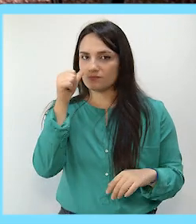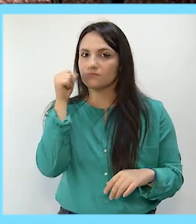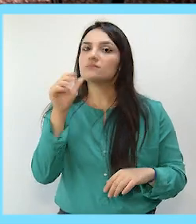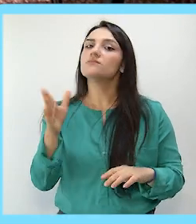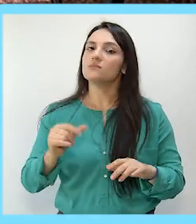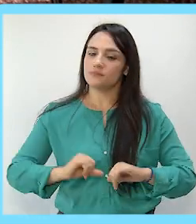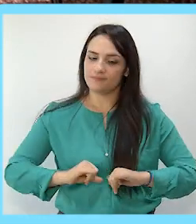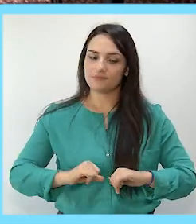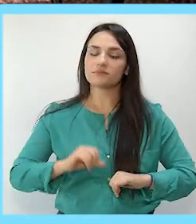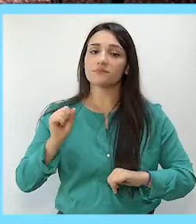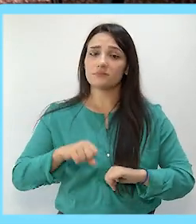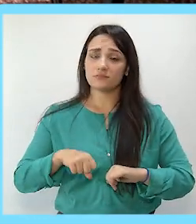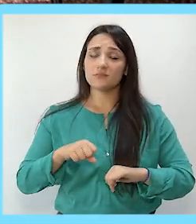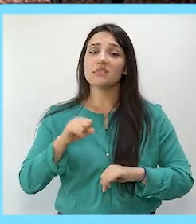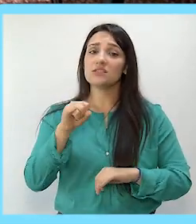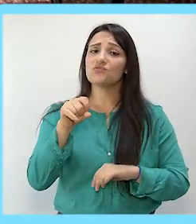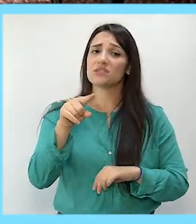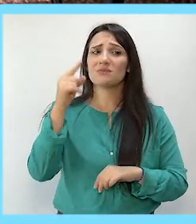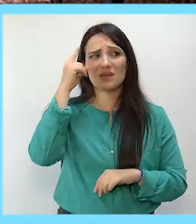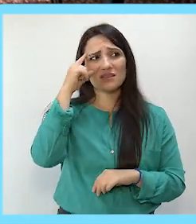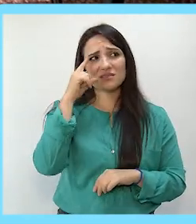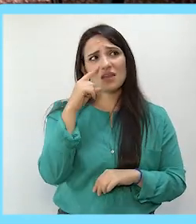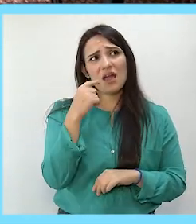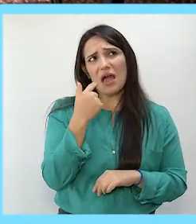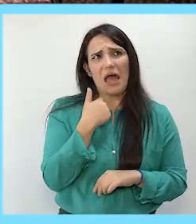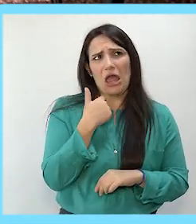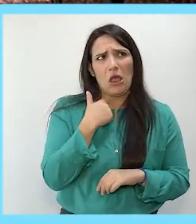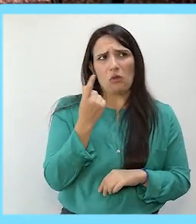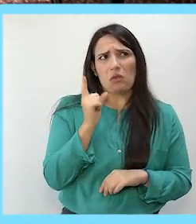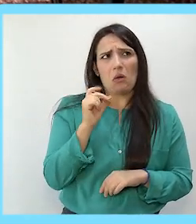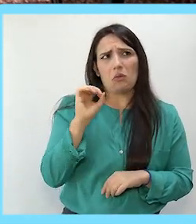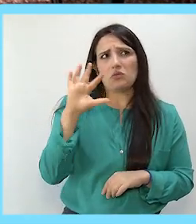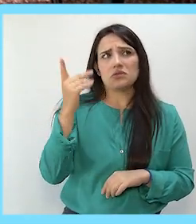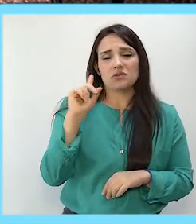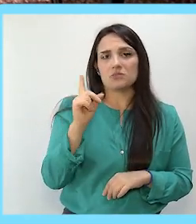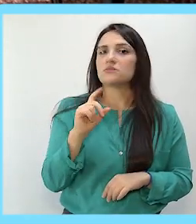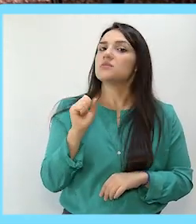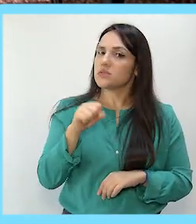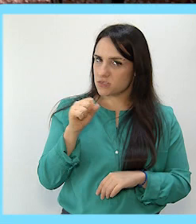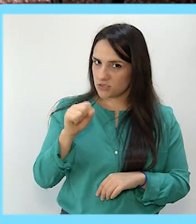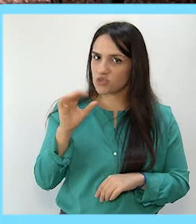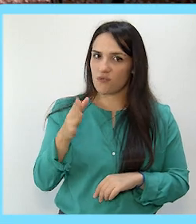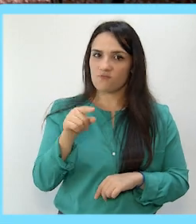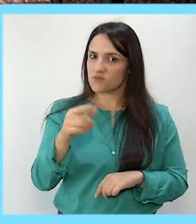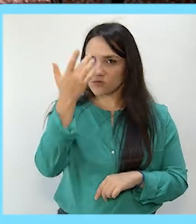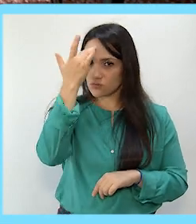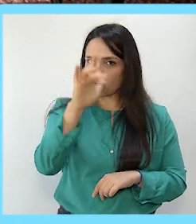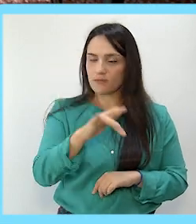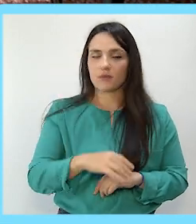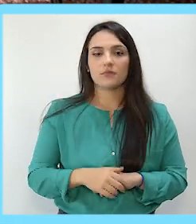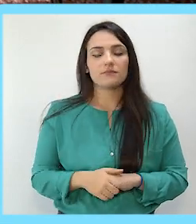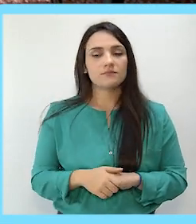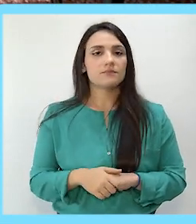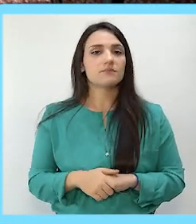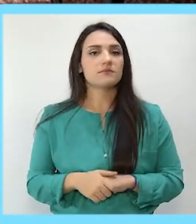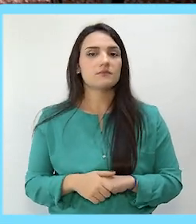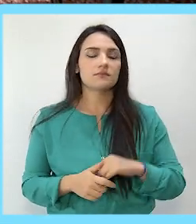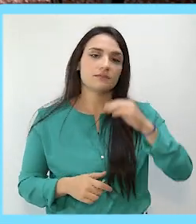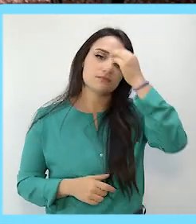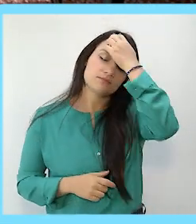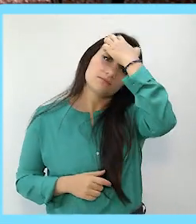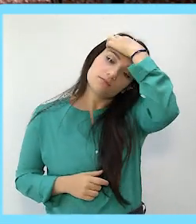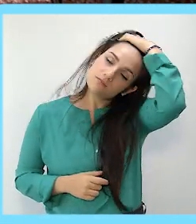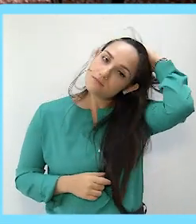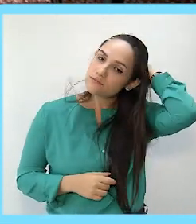passou por isso, ou se ela achar que ela não passou é porque ela não se deu conta, mas acontece sim. Eu acho que